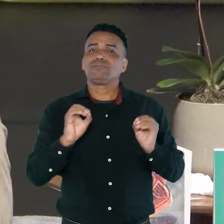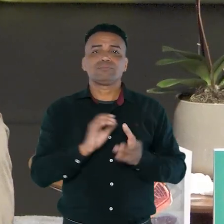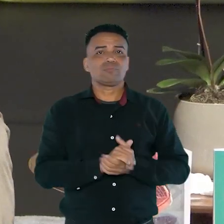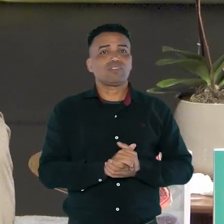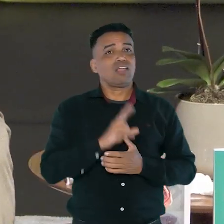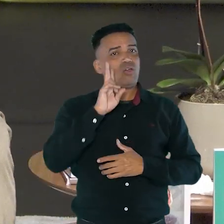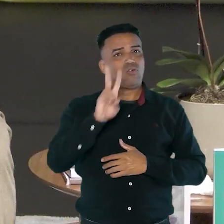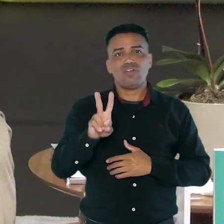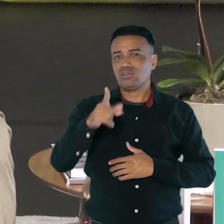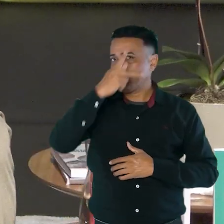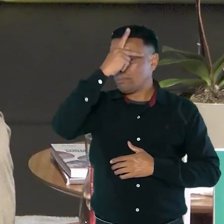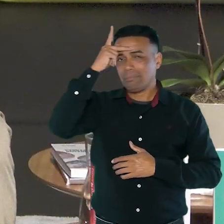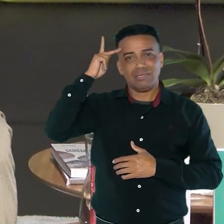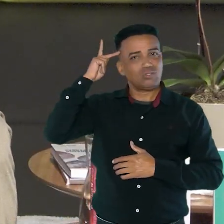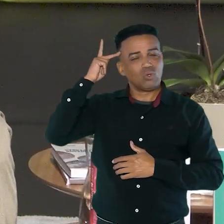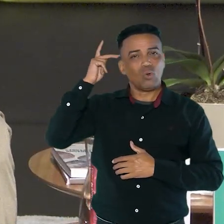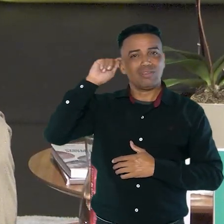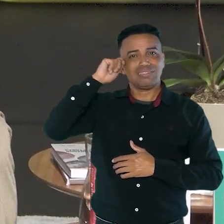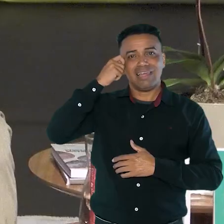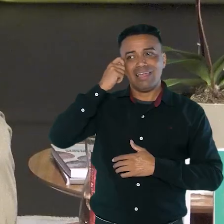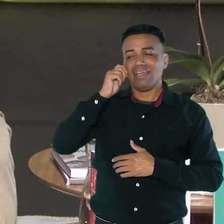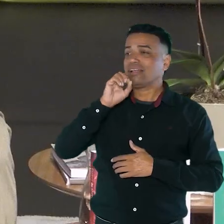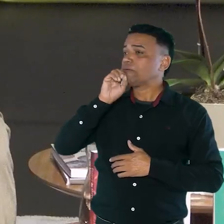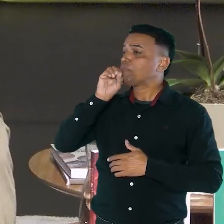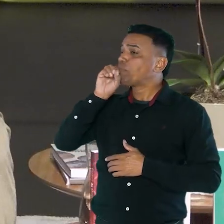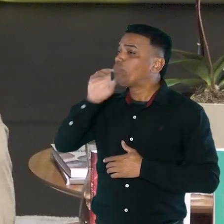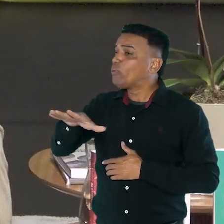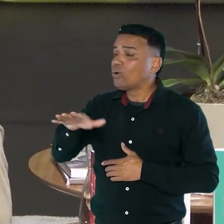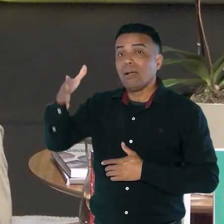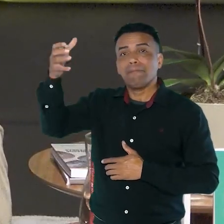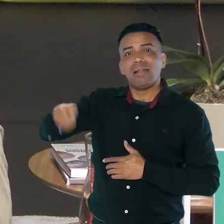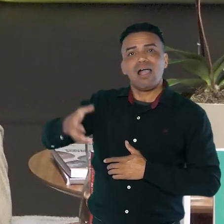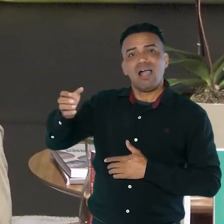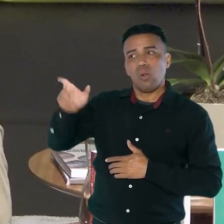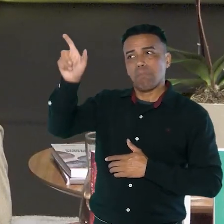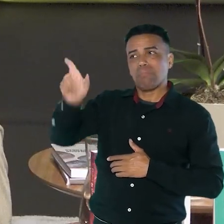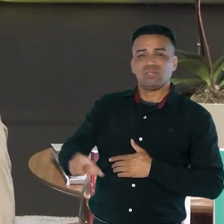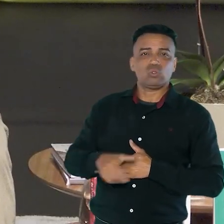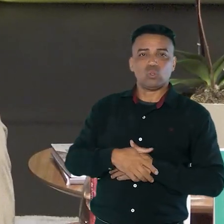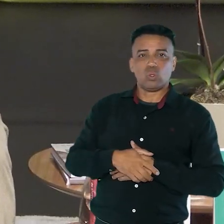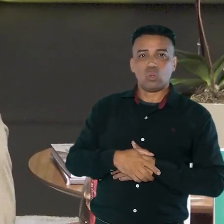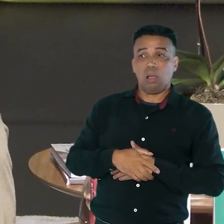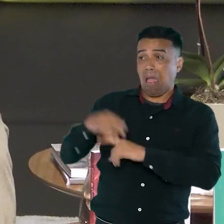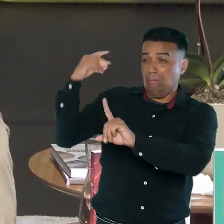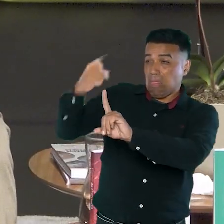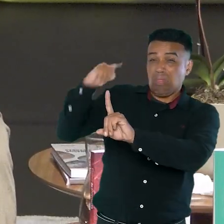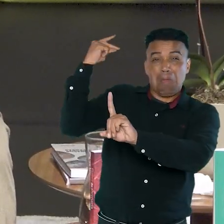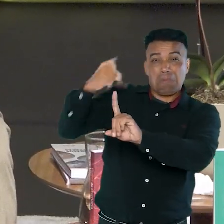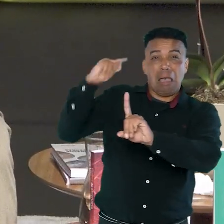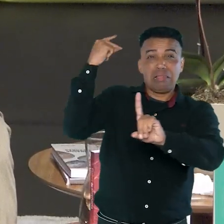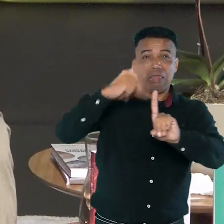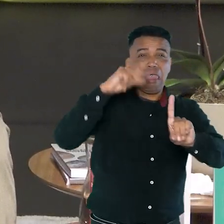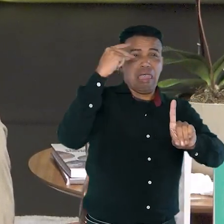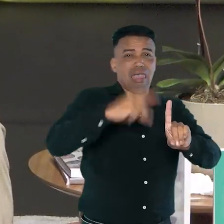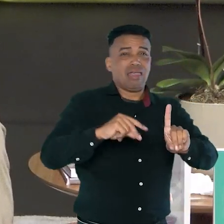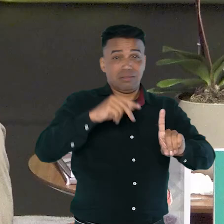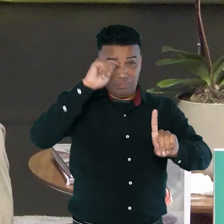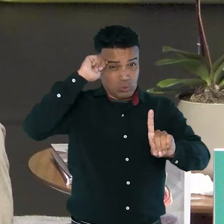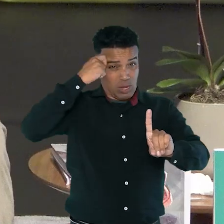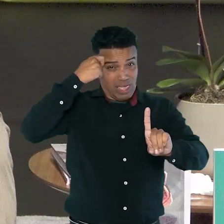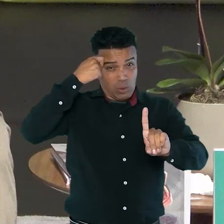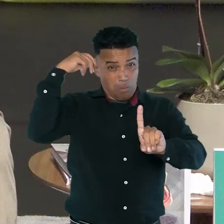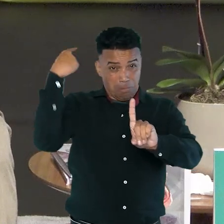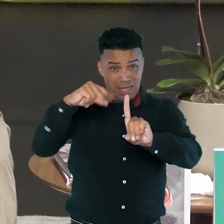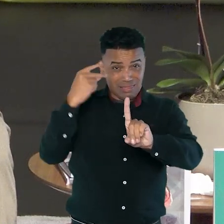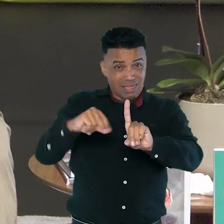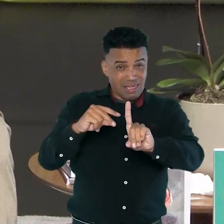Eu não vejo pessoas negras cuspindo em pessoas brancas, dando chibatadas nas pessoas.